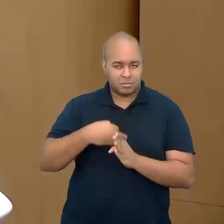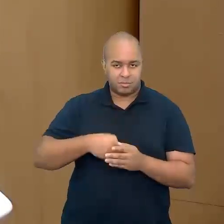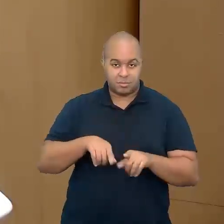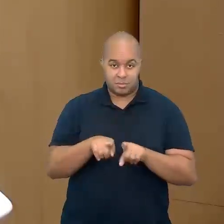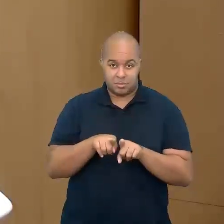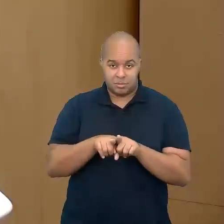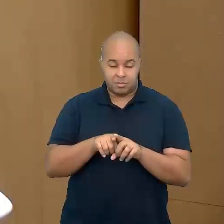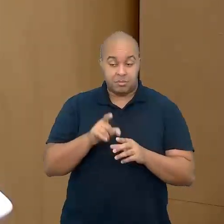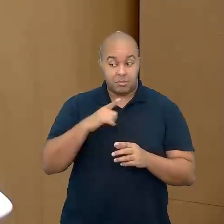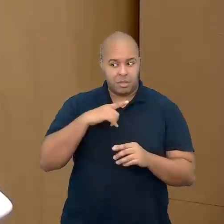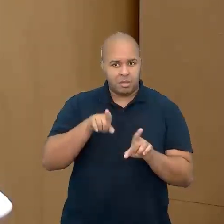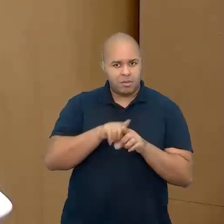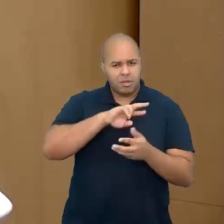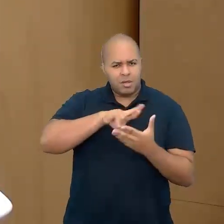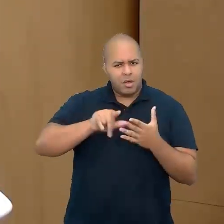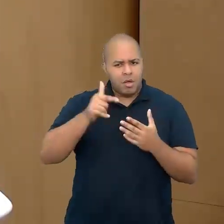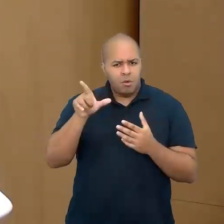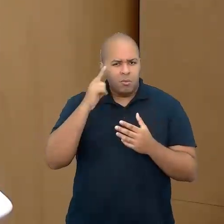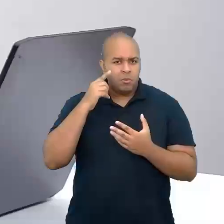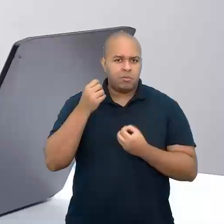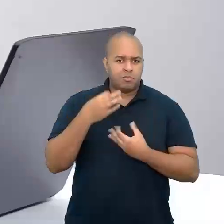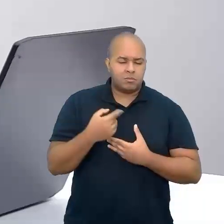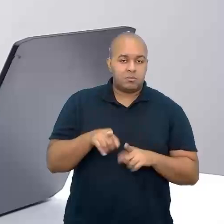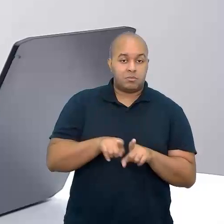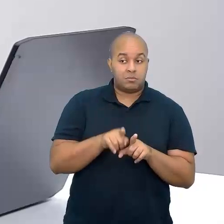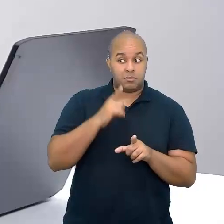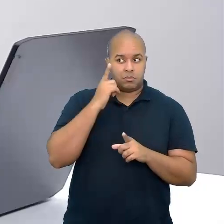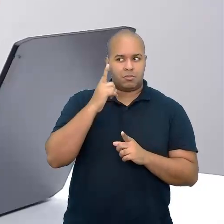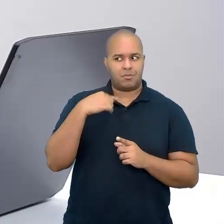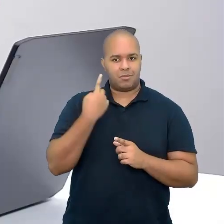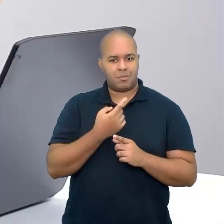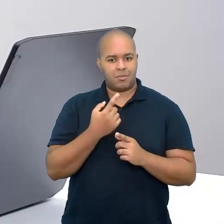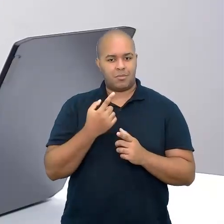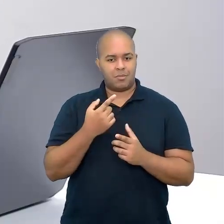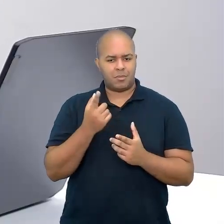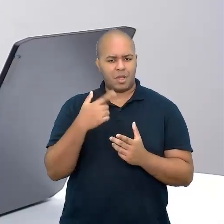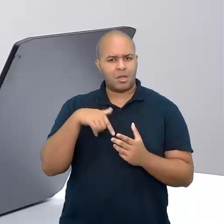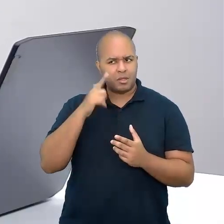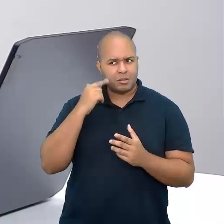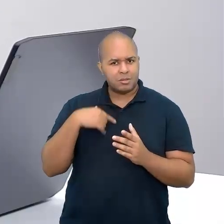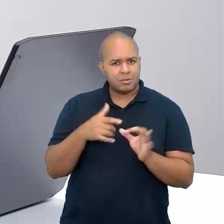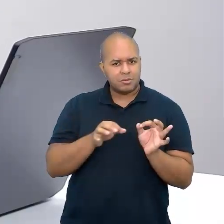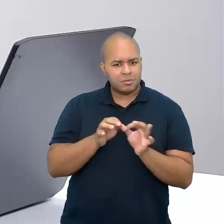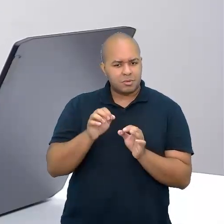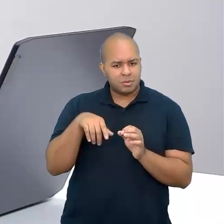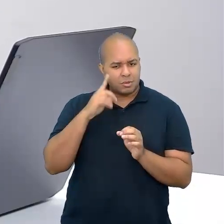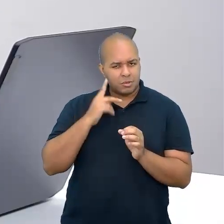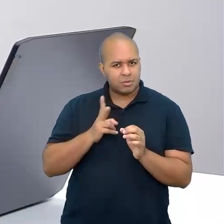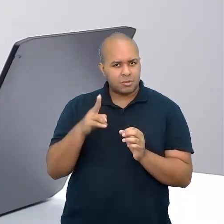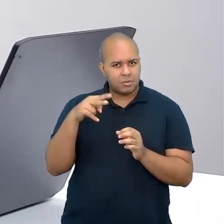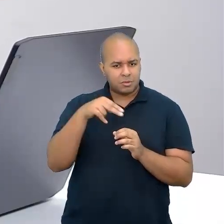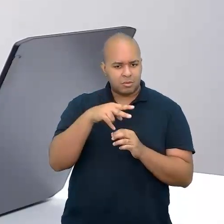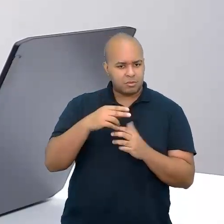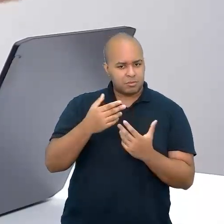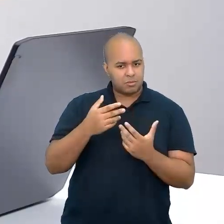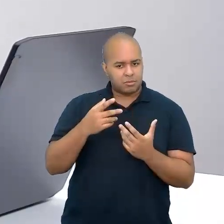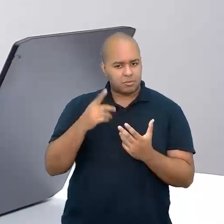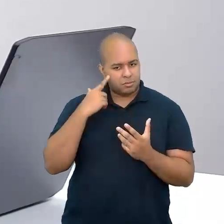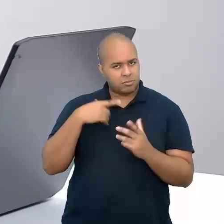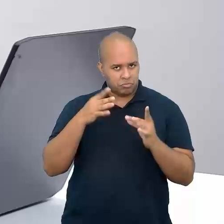ah se tem várias outras informações ali que a gente né a gente acabou fazendo esse recorte